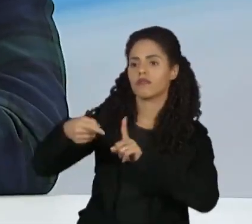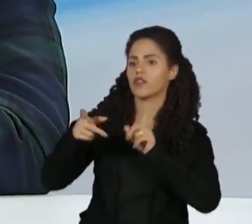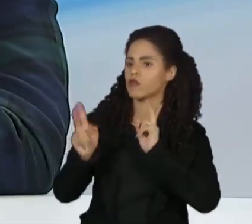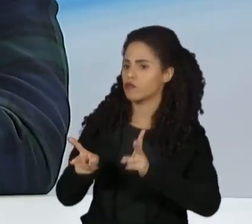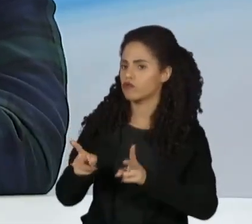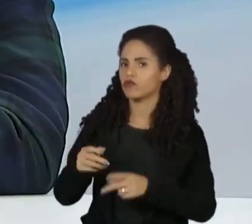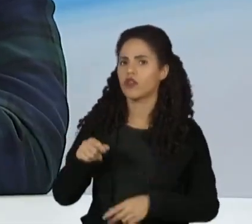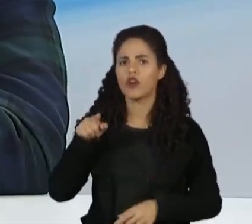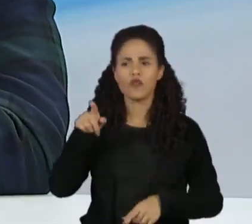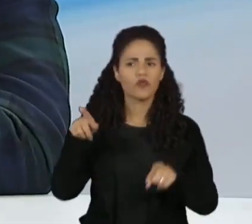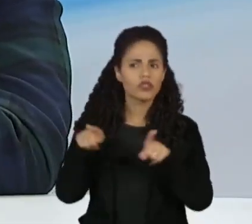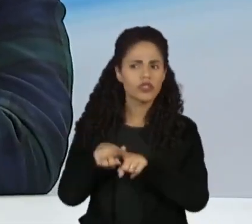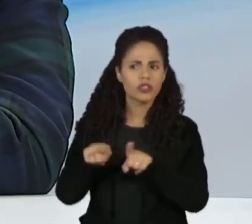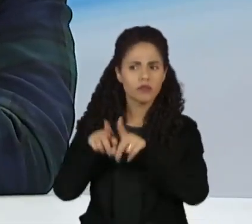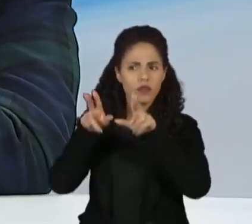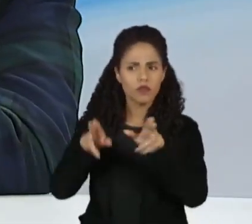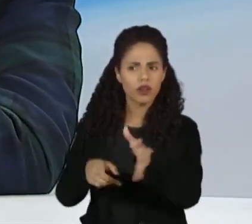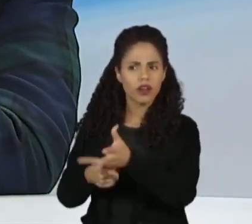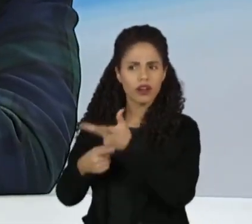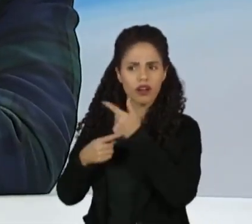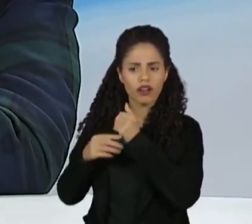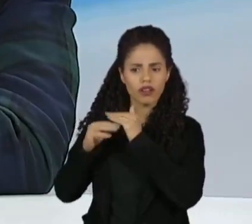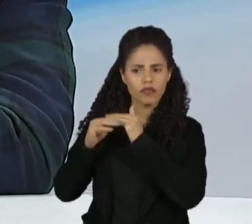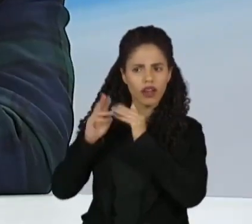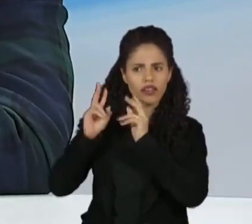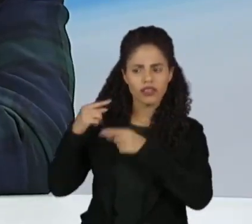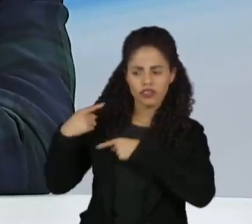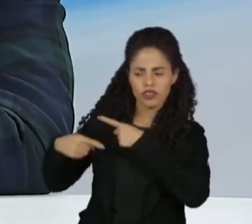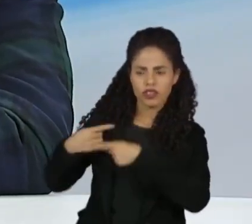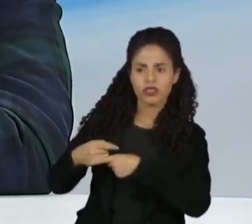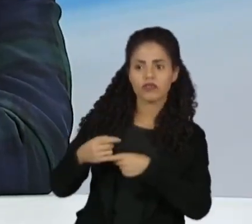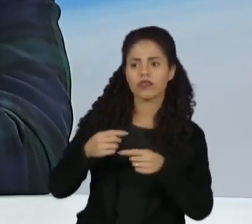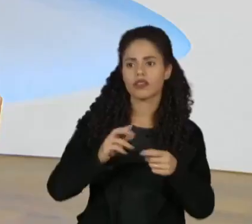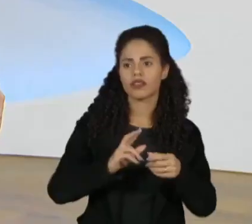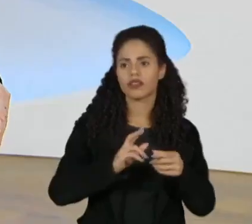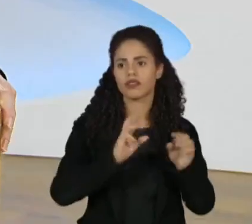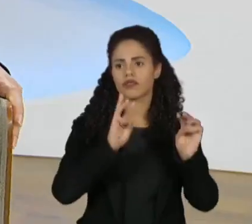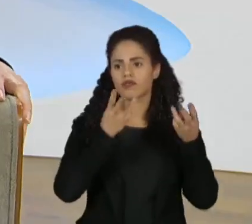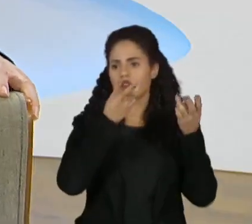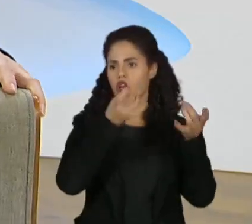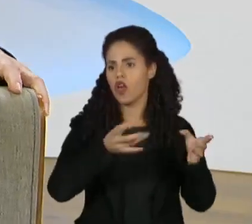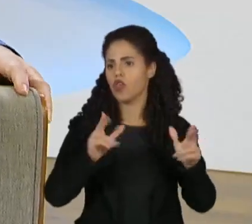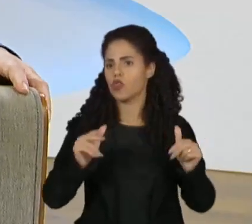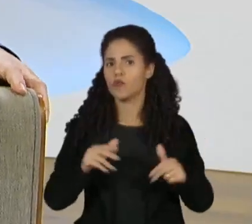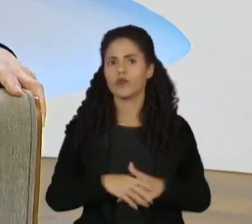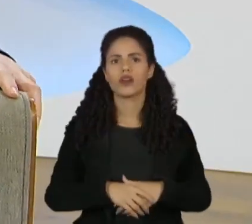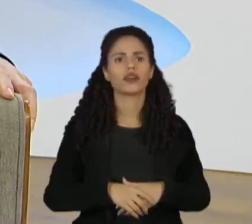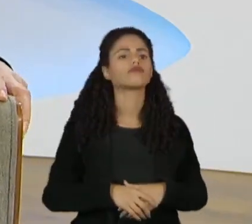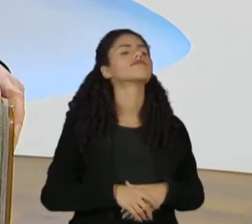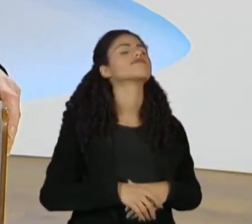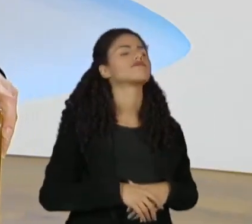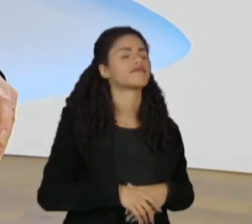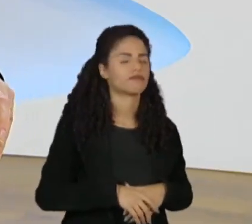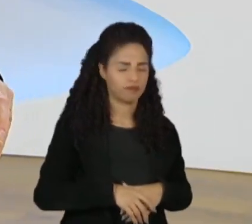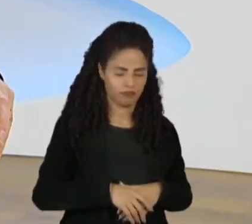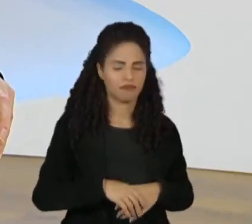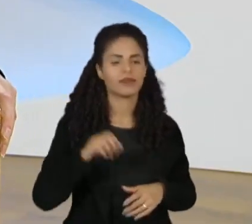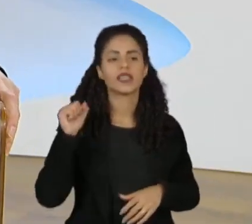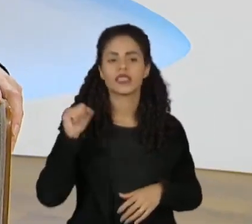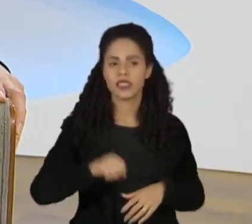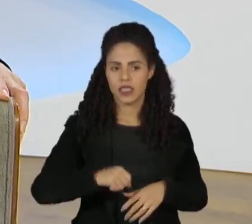você se vê como um artista dessa linhagem de que nunca vai largar o palco eu me vejo sim porque eu acho que primeiro